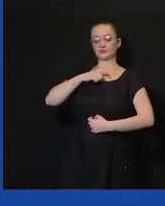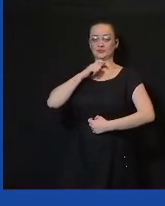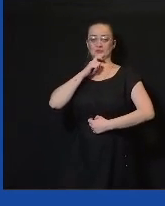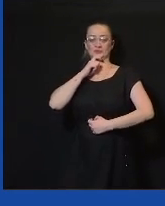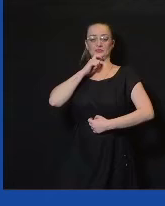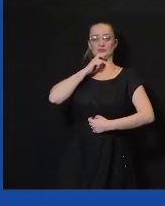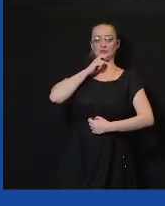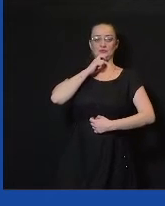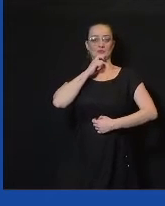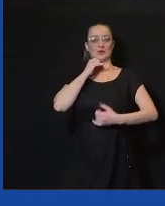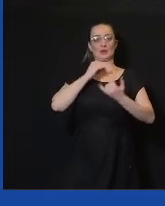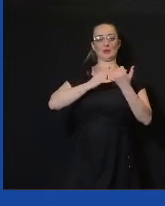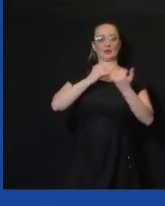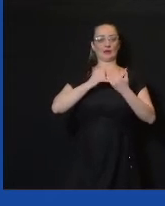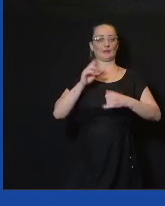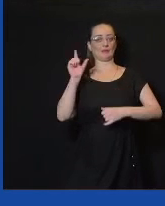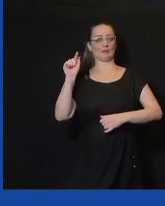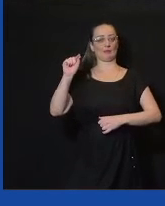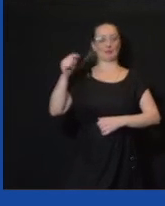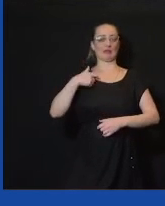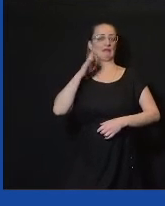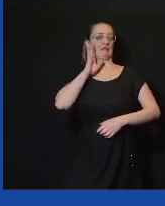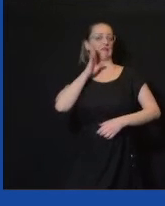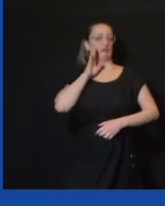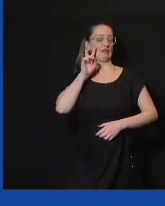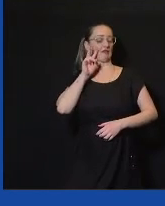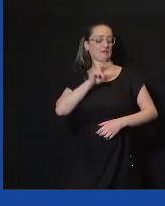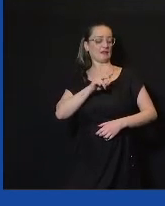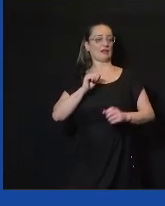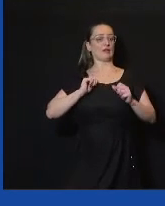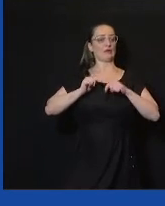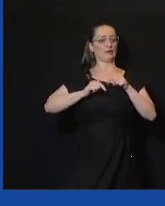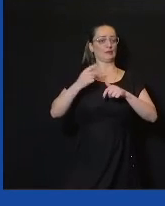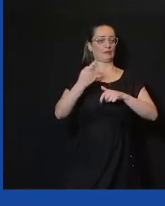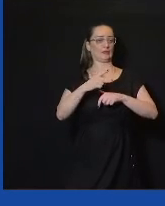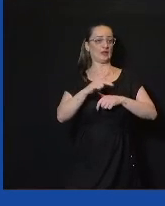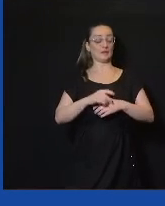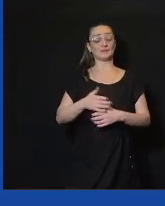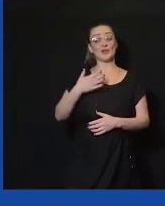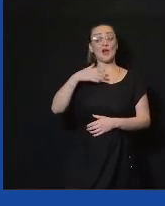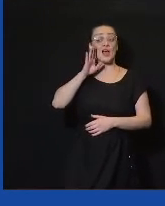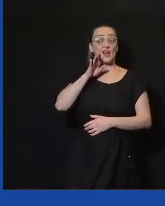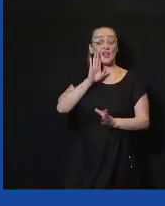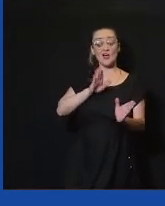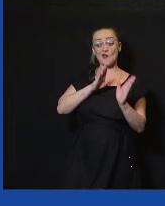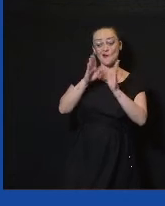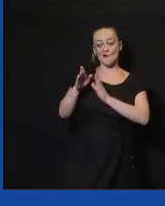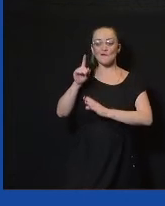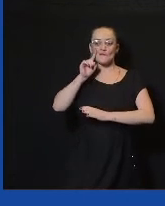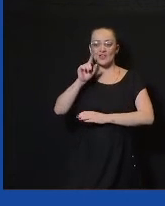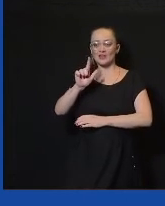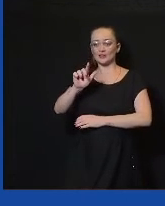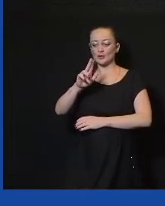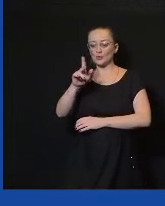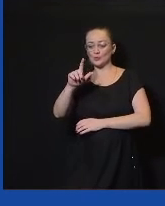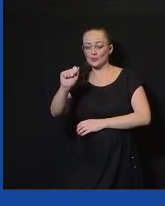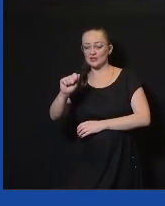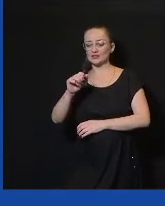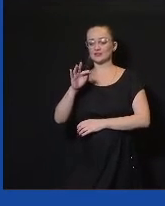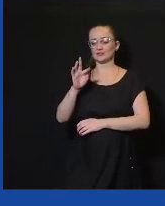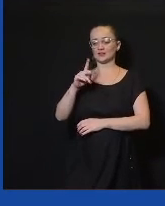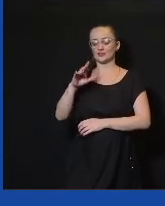o Louro José. Então, é muito legal ver as ações como da Luiza Trajano e do Fred e do Magazine Luiza